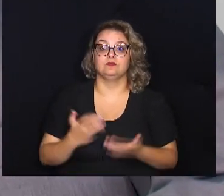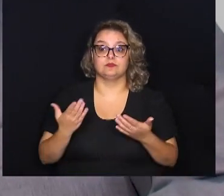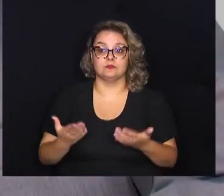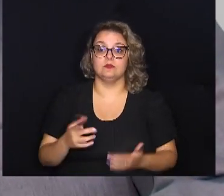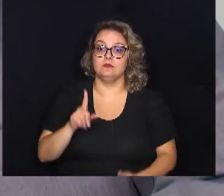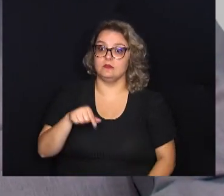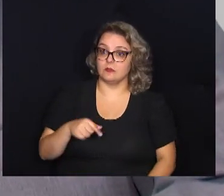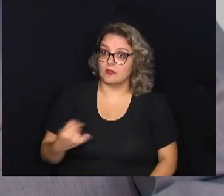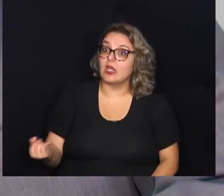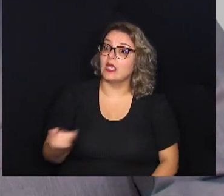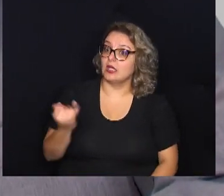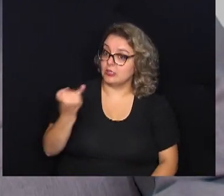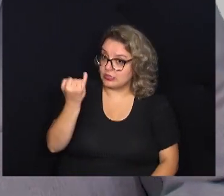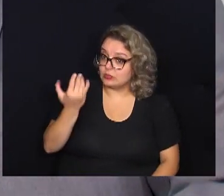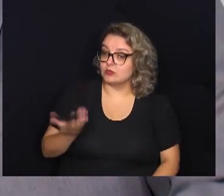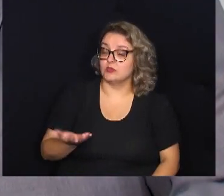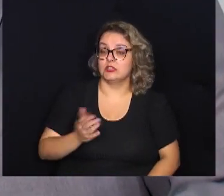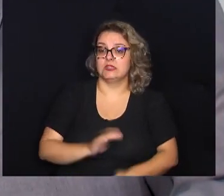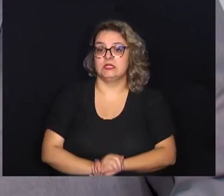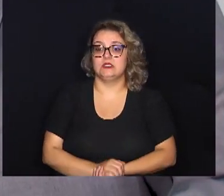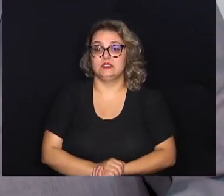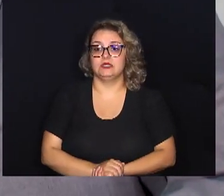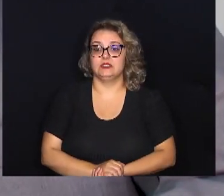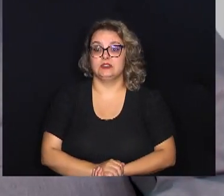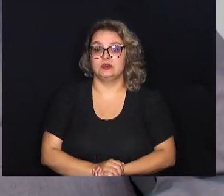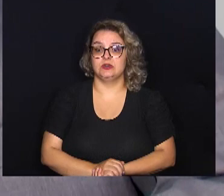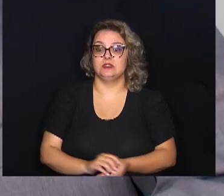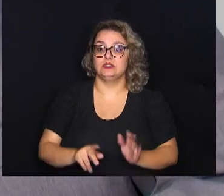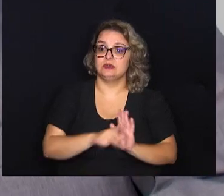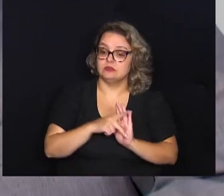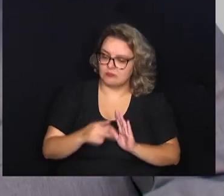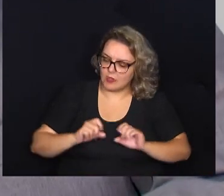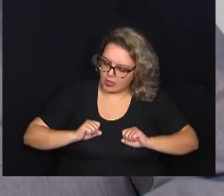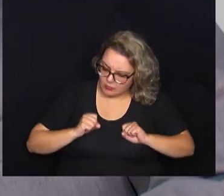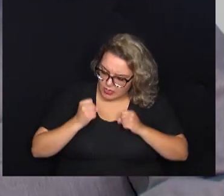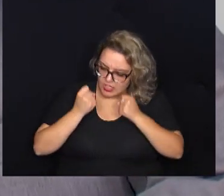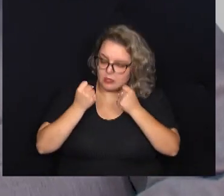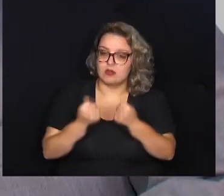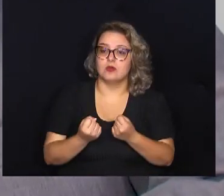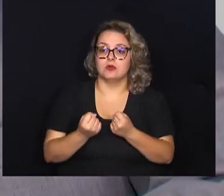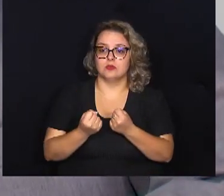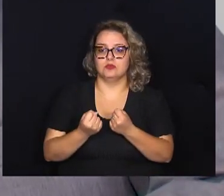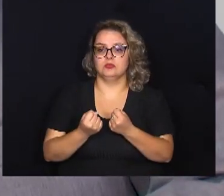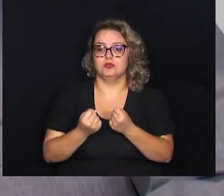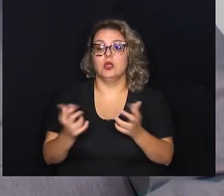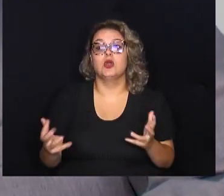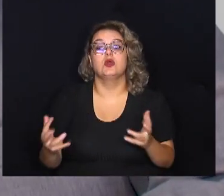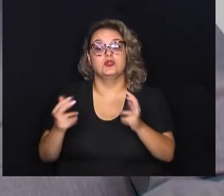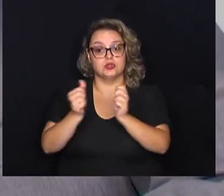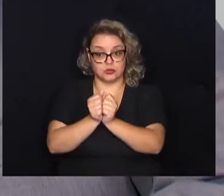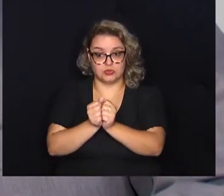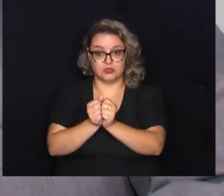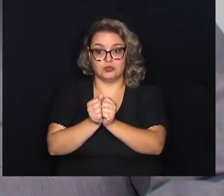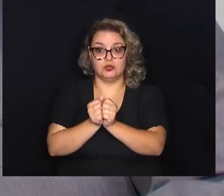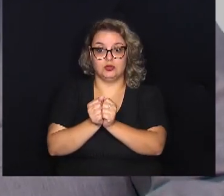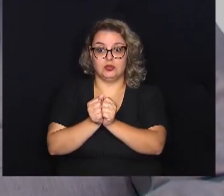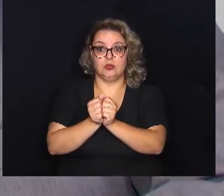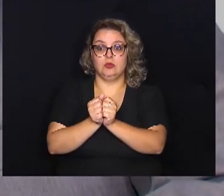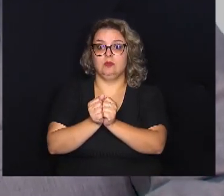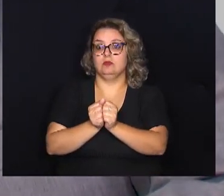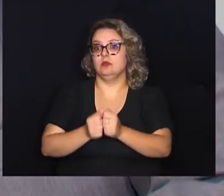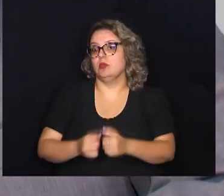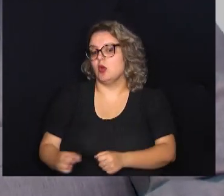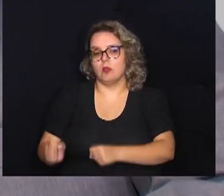muito importante que seja feito um esforço para, né, em conjunto, aí quer seja o